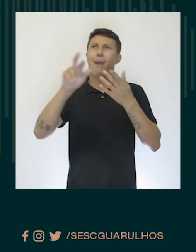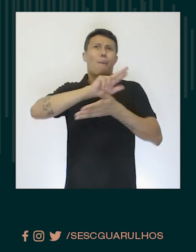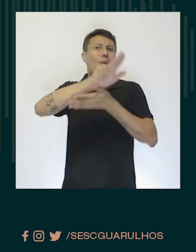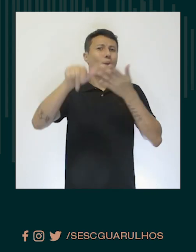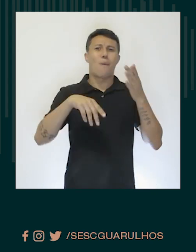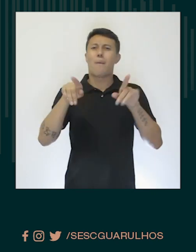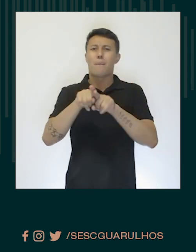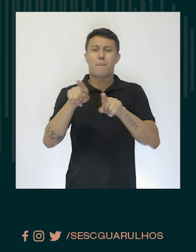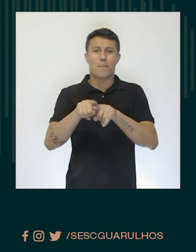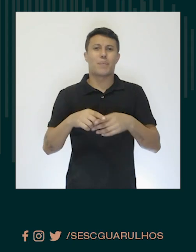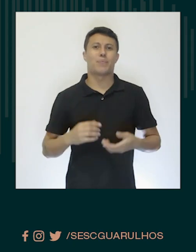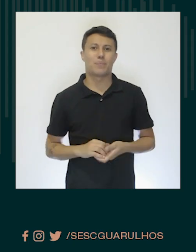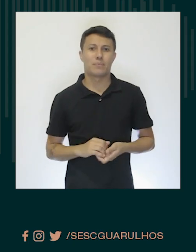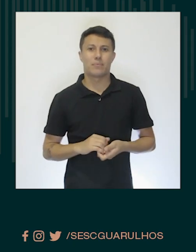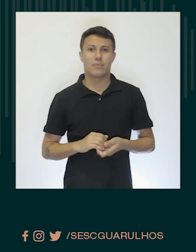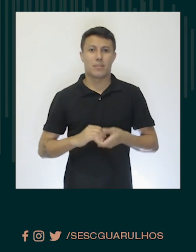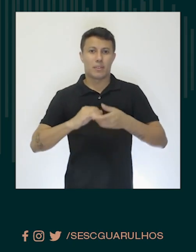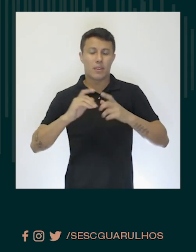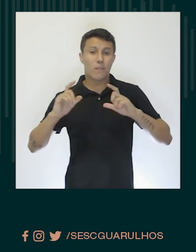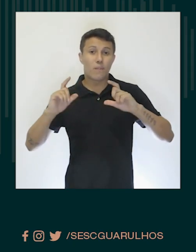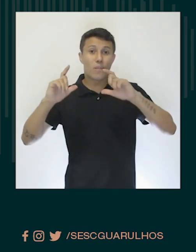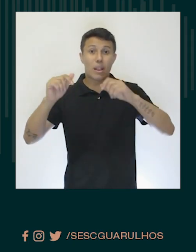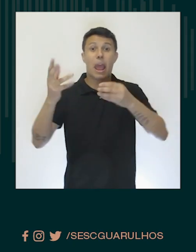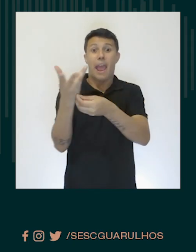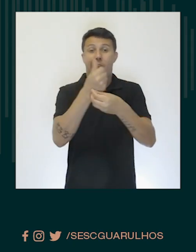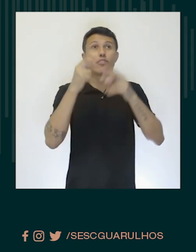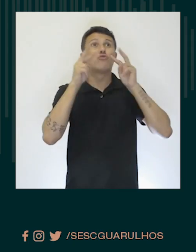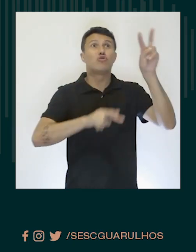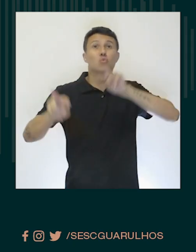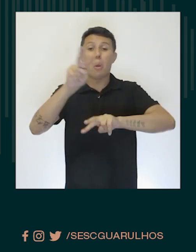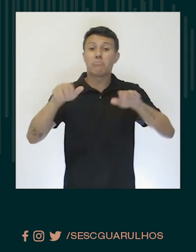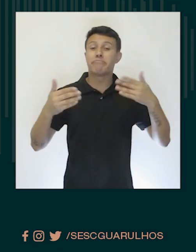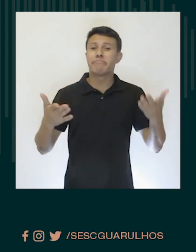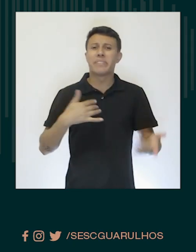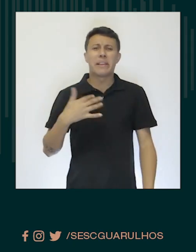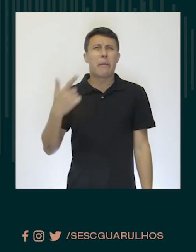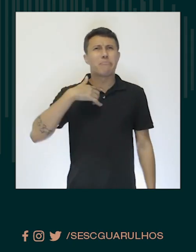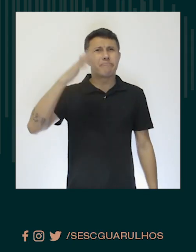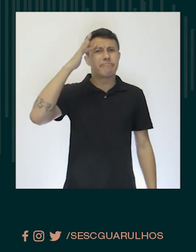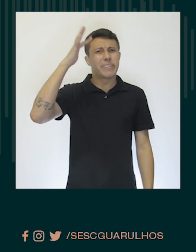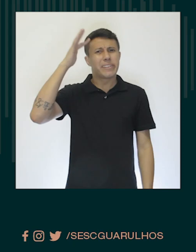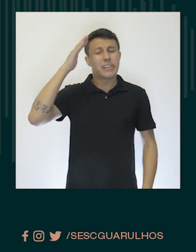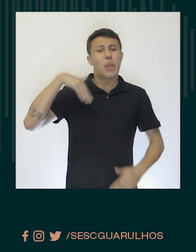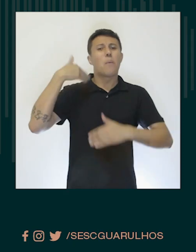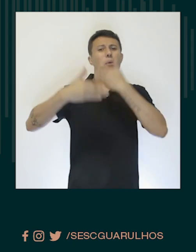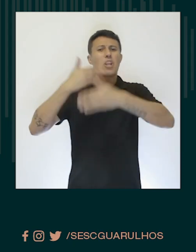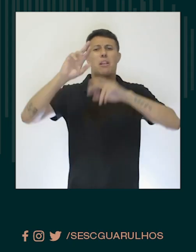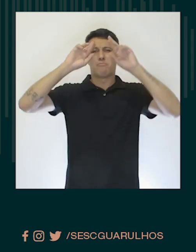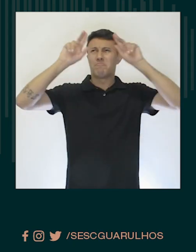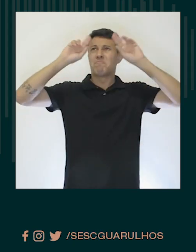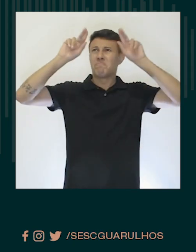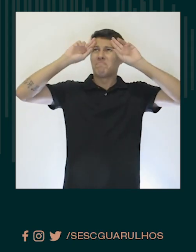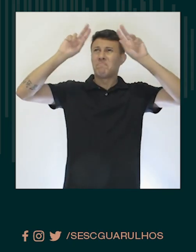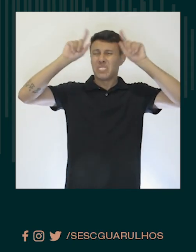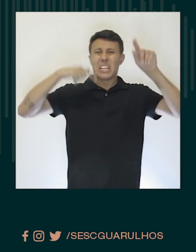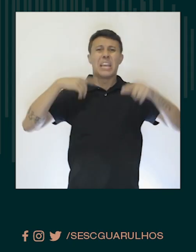sobre várias coisas dentro da música, dentro da foto, artes visuais, enfim. E eu tenho pensado muito sobre o processo